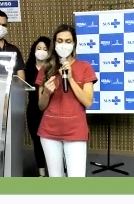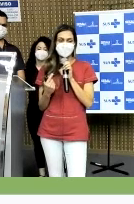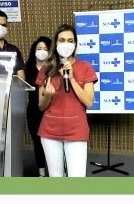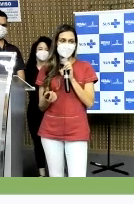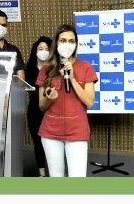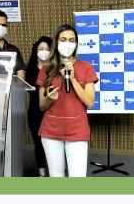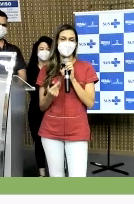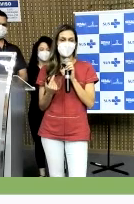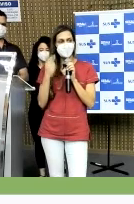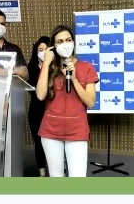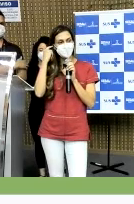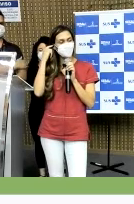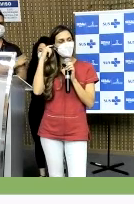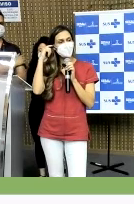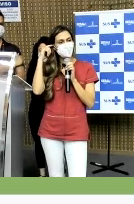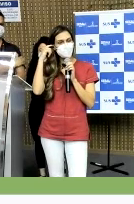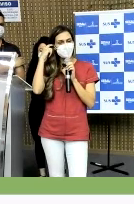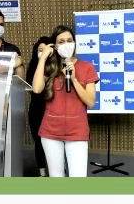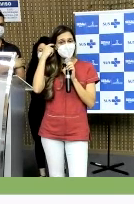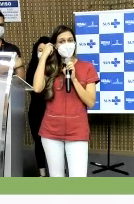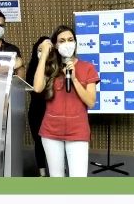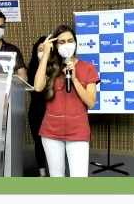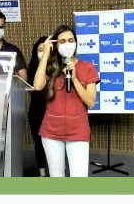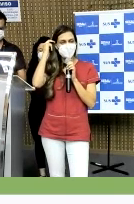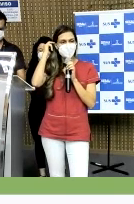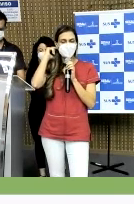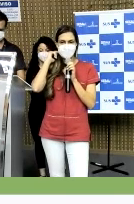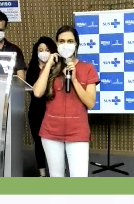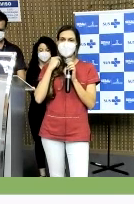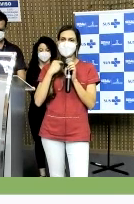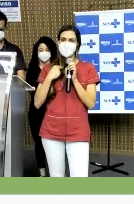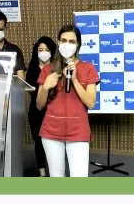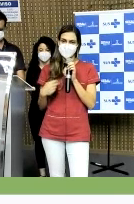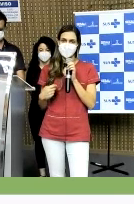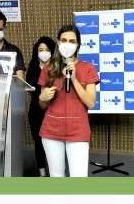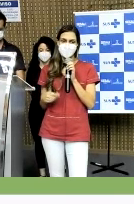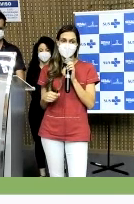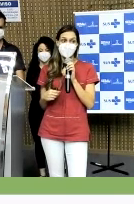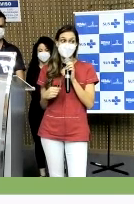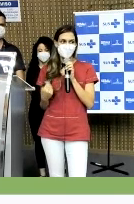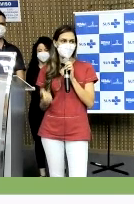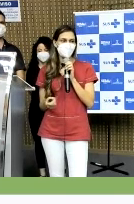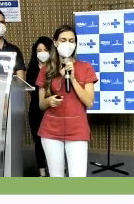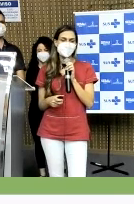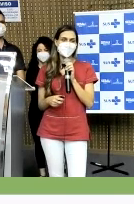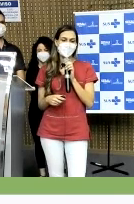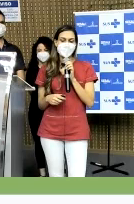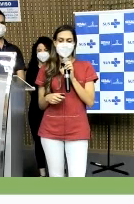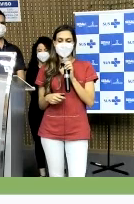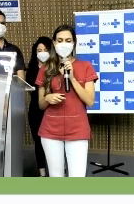A gente sabe, e foi relatado por muitos idosos, que eles têm muito medo de ir na unidade por conta da pandemia, eles ficaram muito